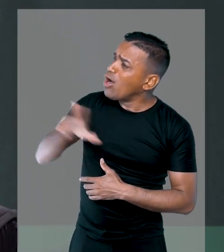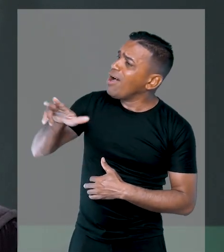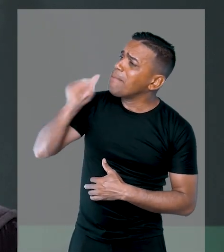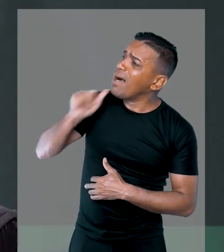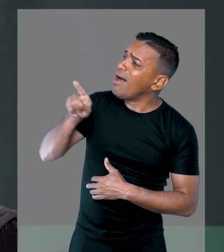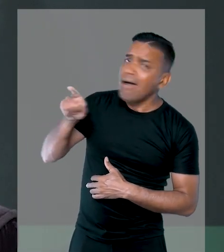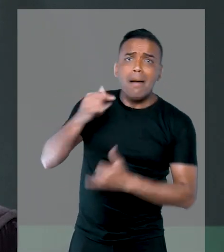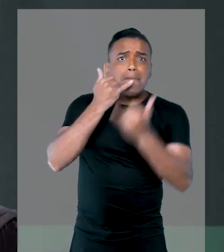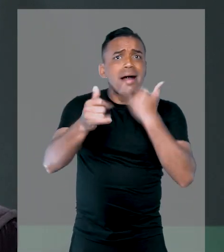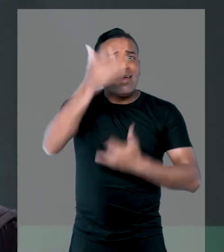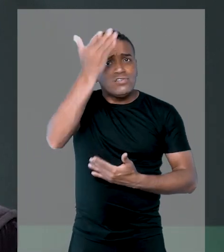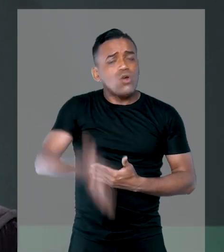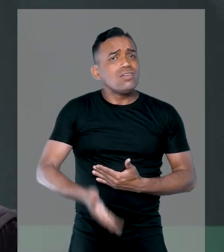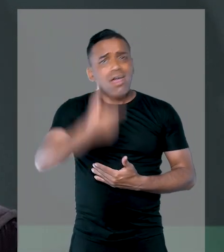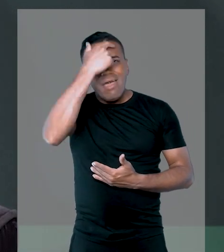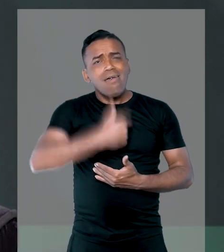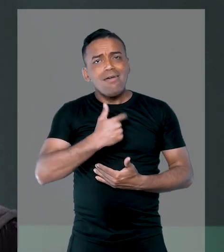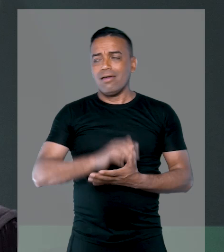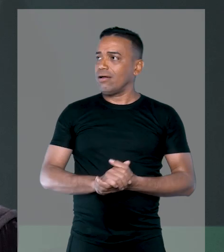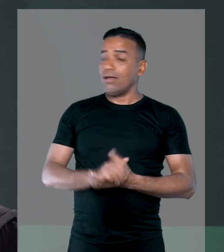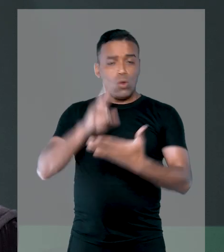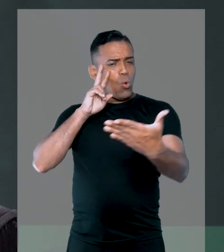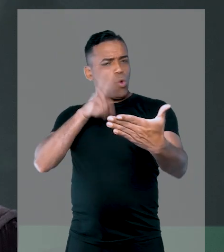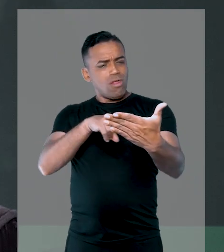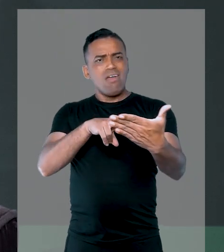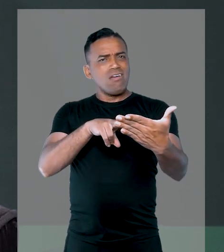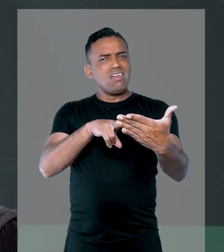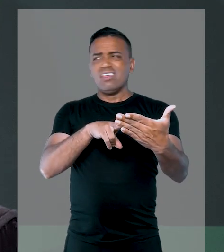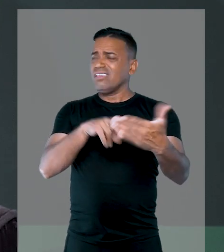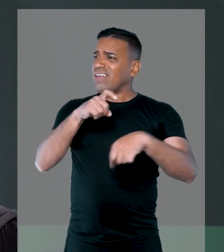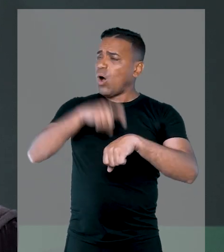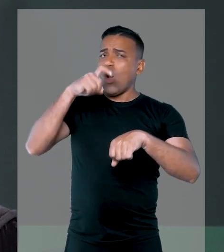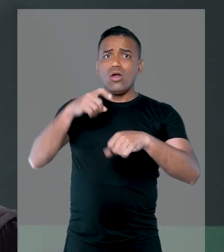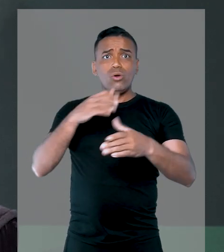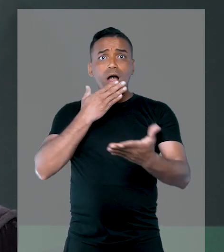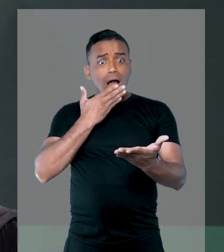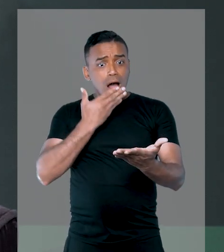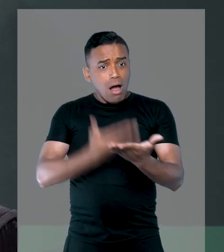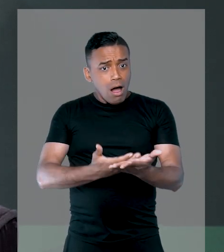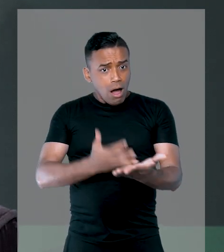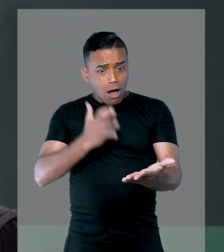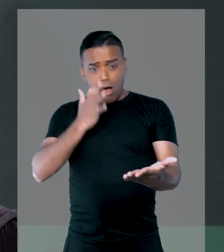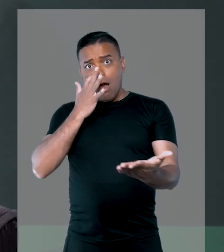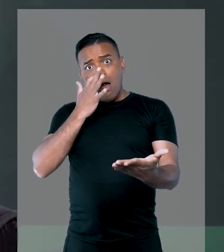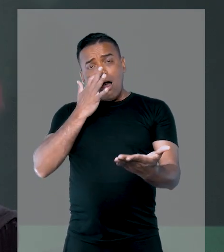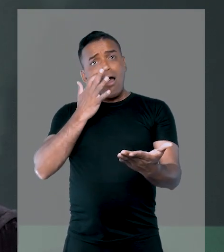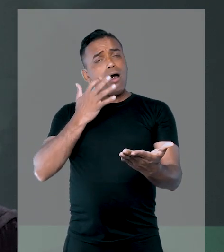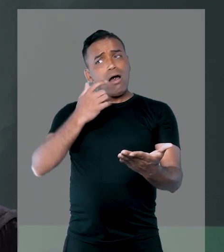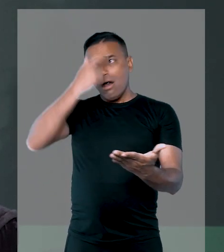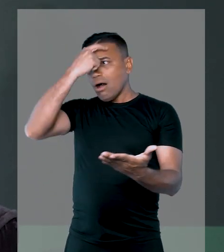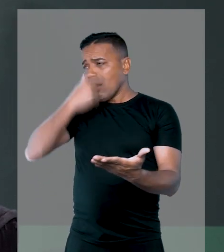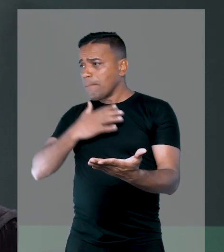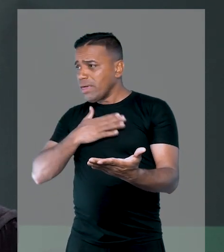só como ela parece com você. Aí eu olhei e falei assim, sabe, na hora me deu uma coisa meio assim, um pouco de choque, e eu realmente achei que parecia. E aí eu